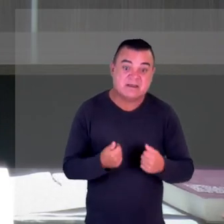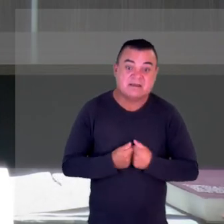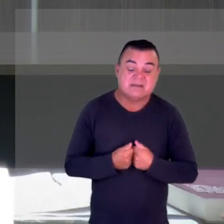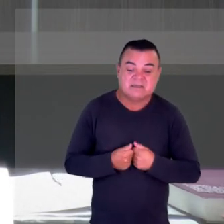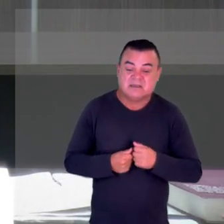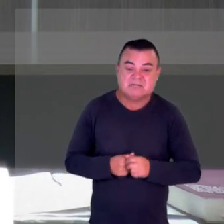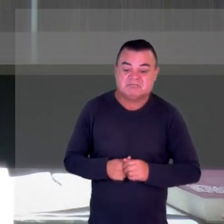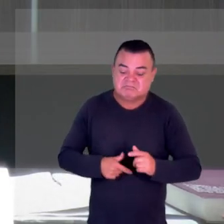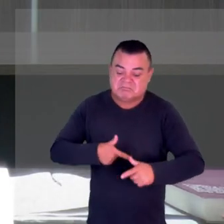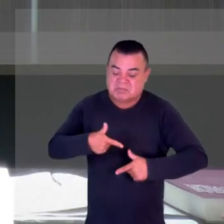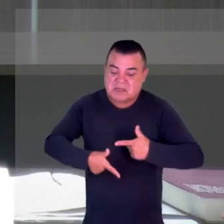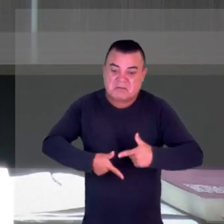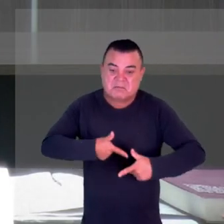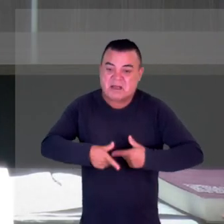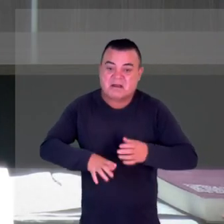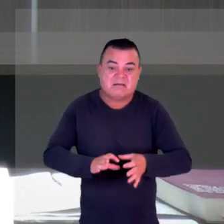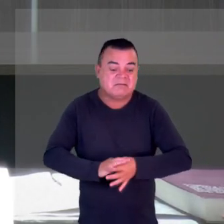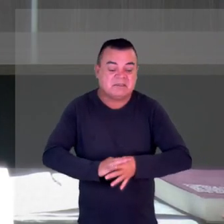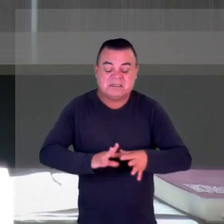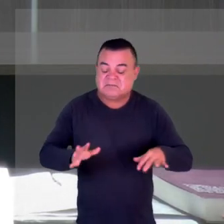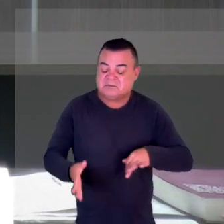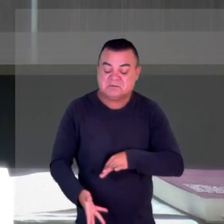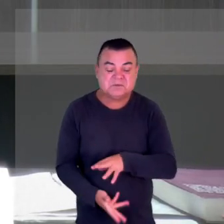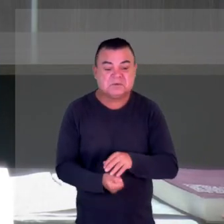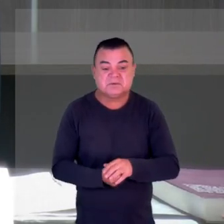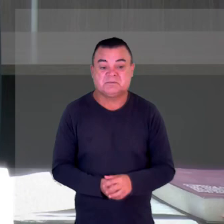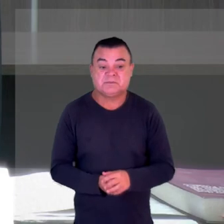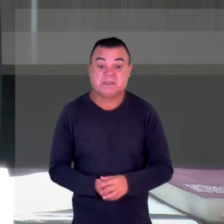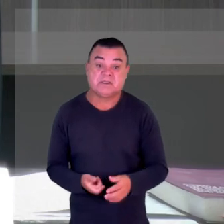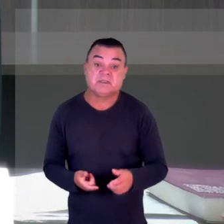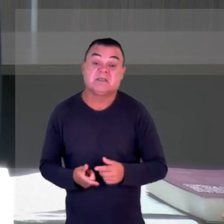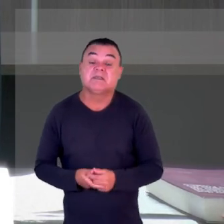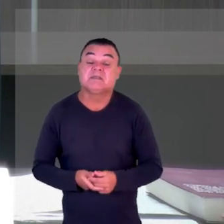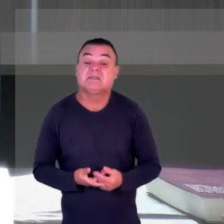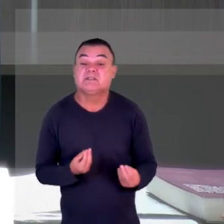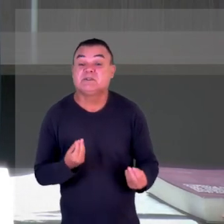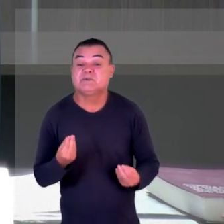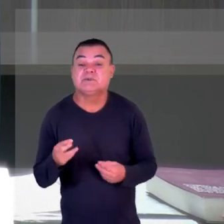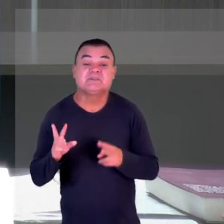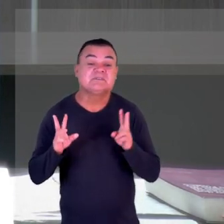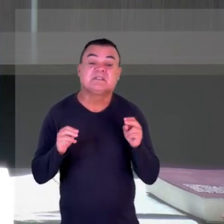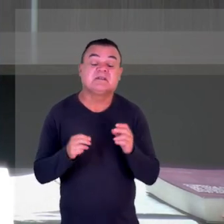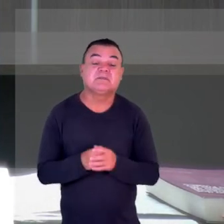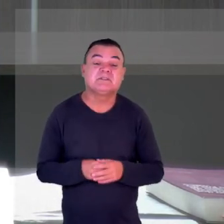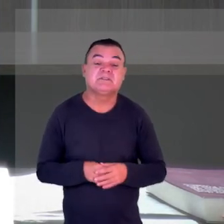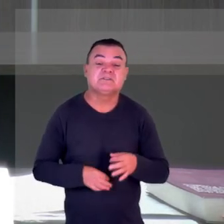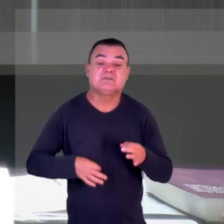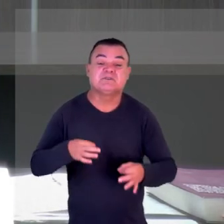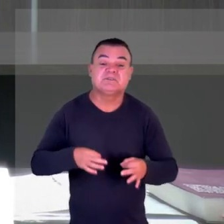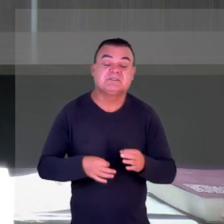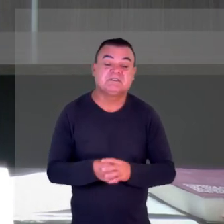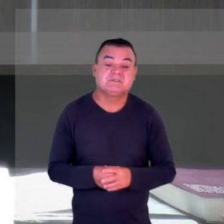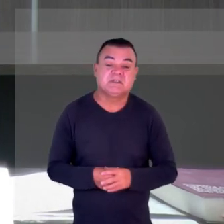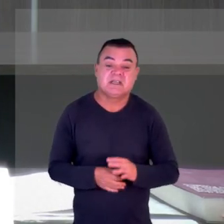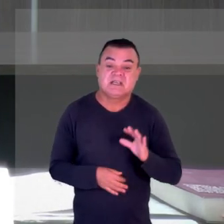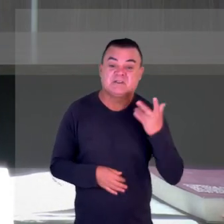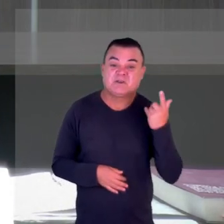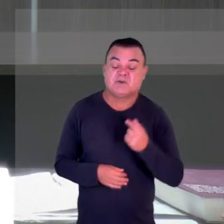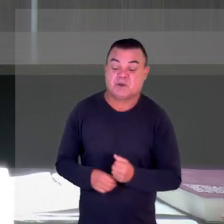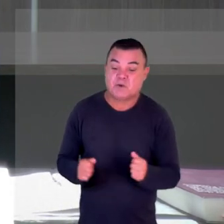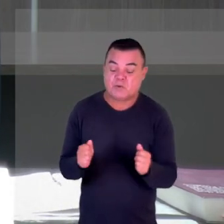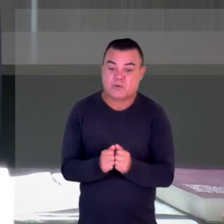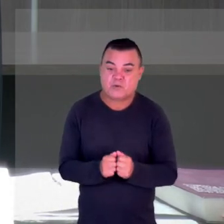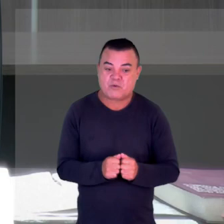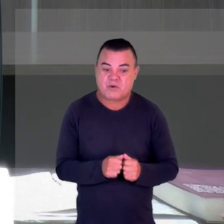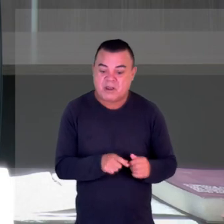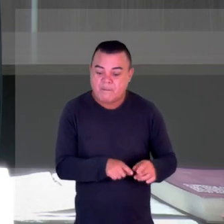soltas no mundo né e as suas questões jurídicas se se se decidem através de grandes acordos multilaterais ou